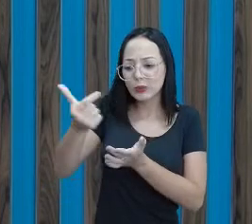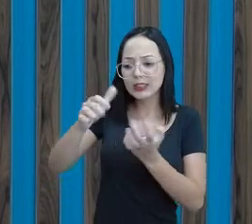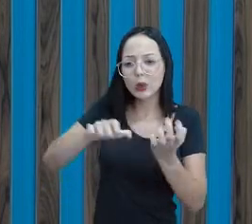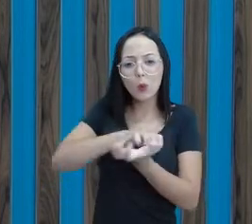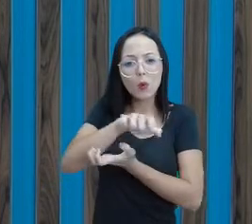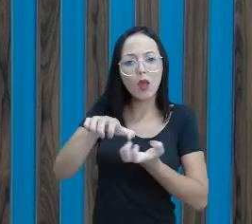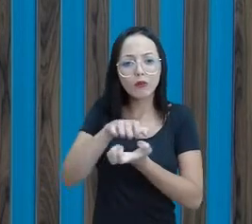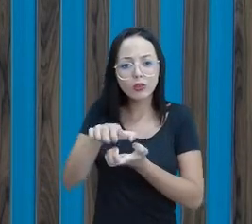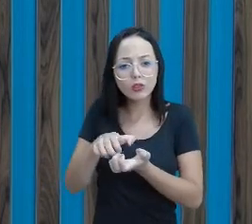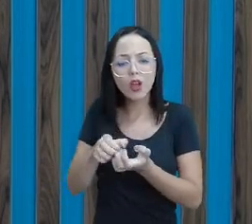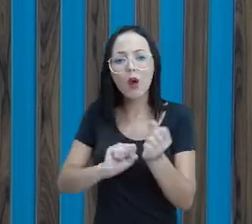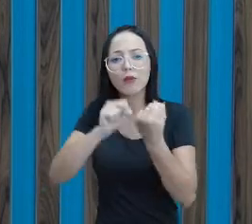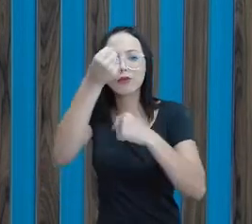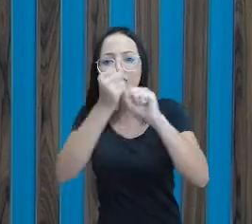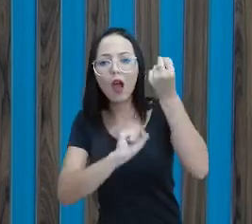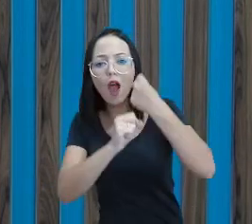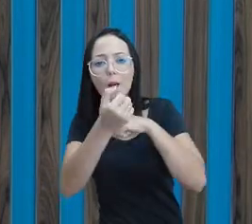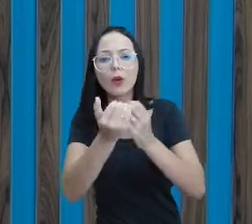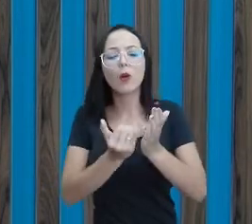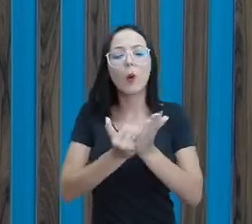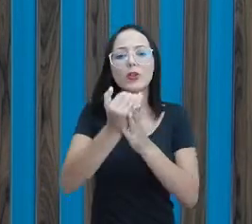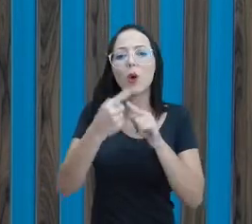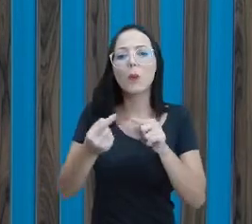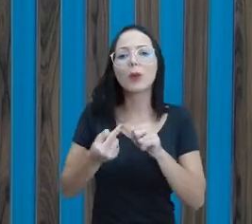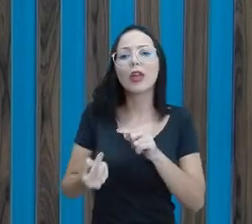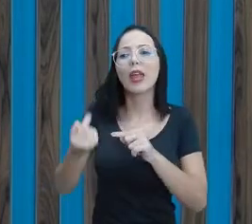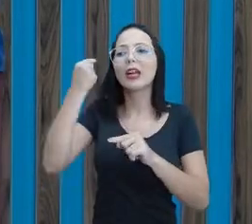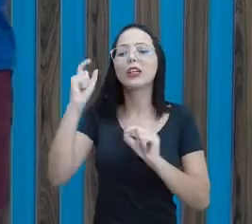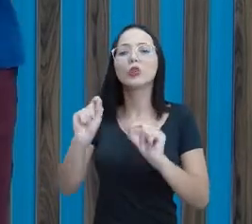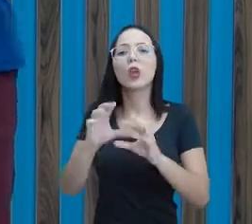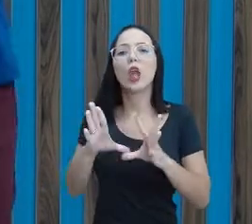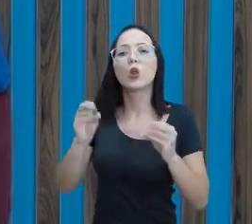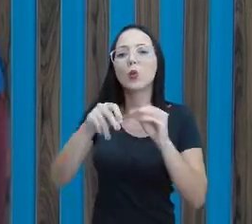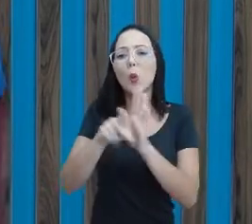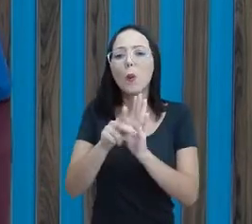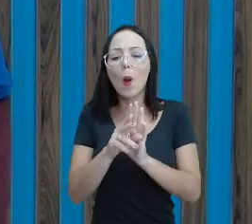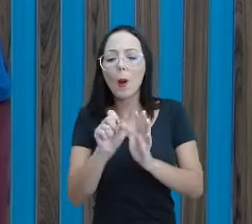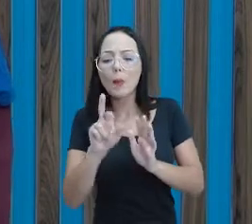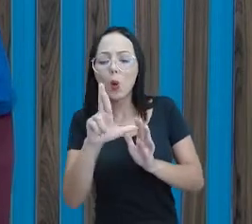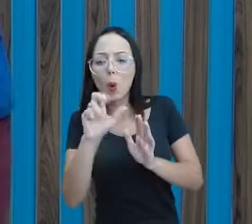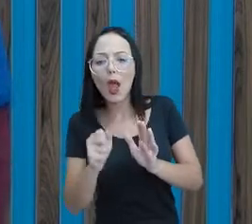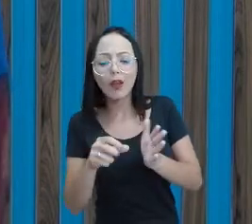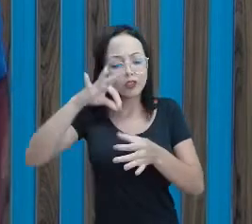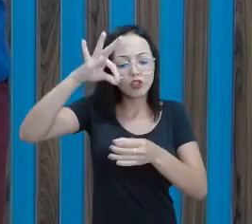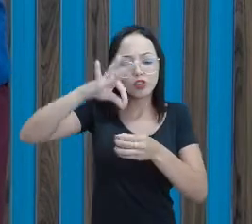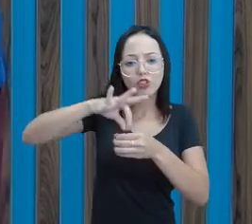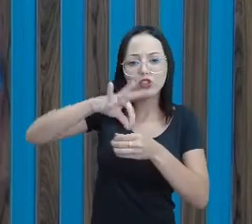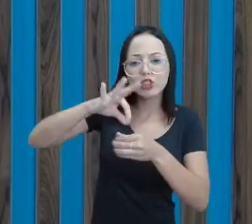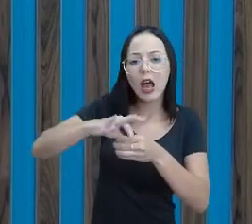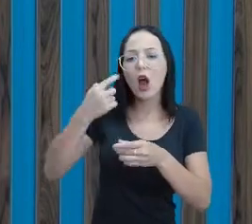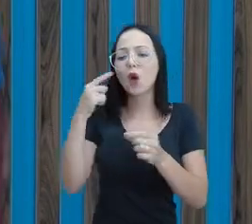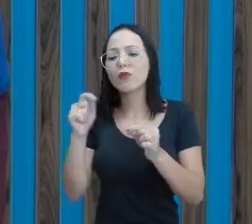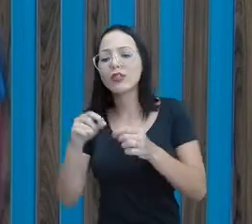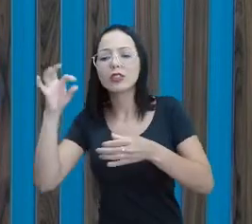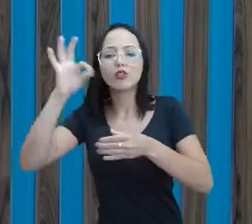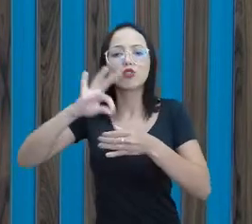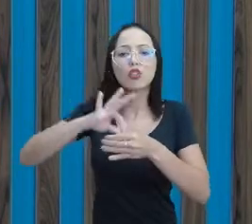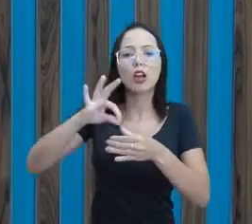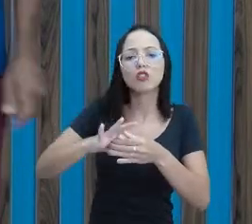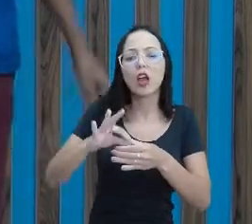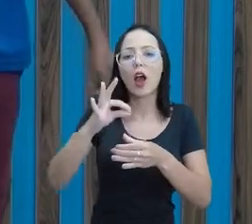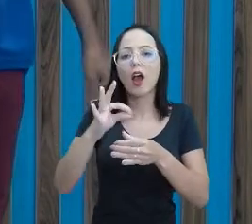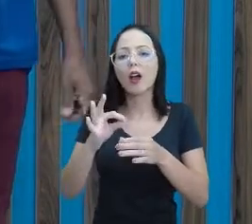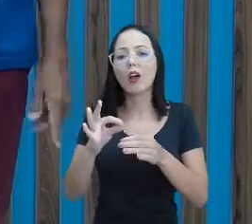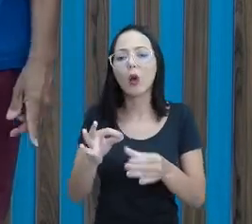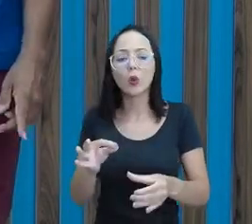revolução. As fábricas de fármaco começaram, porque antes era tudo na erva, meu irmão. Era tudo na erva, no chazinho. Vamos fazer um chá, tomar um chá de cogumelo.